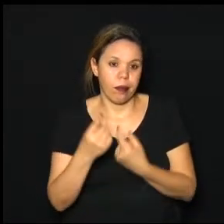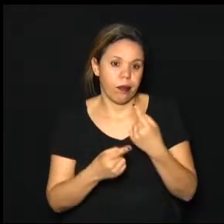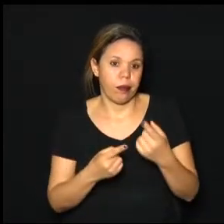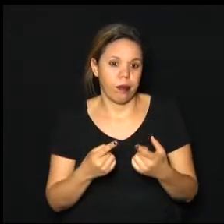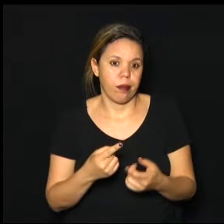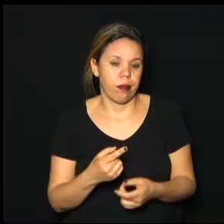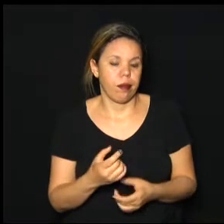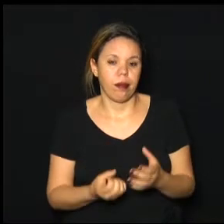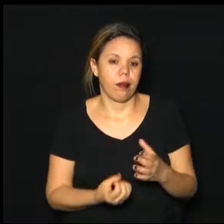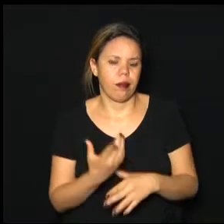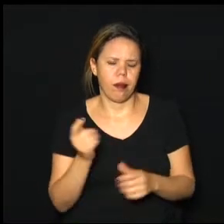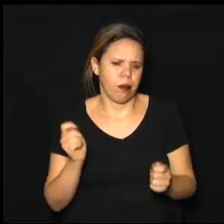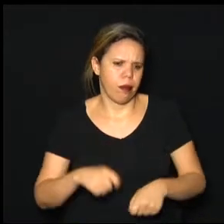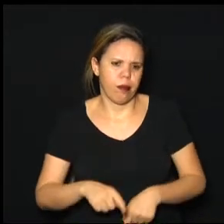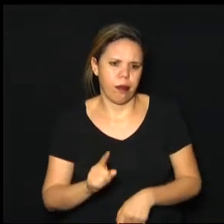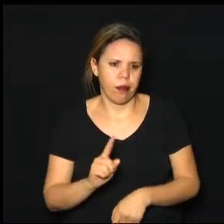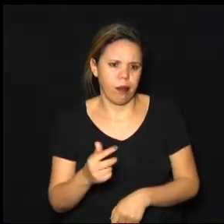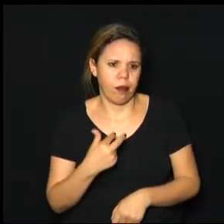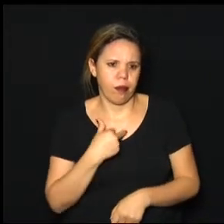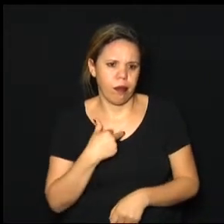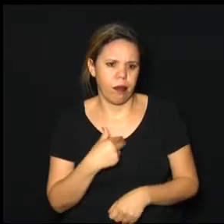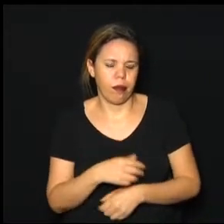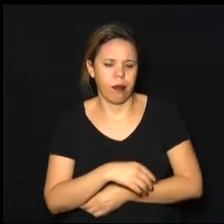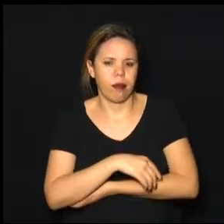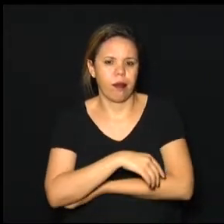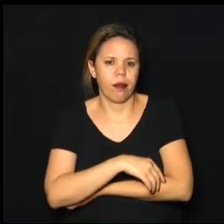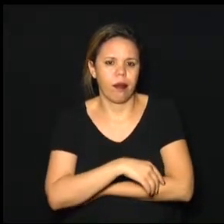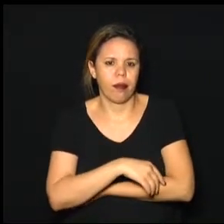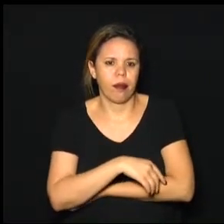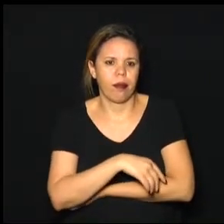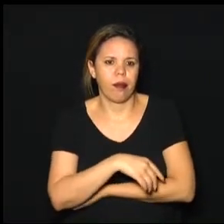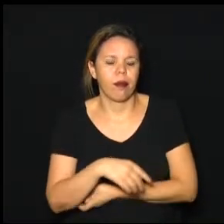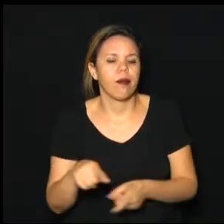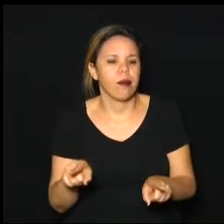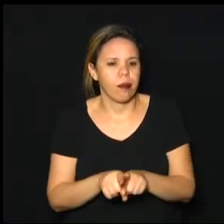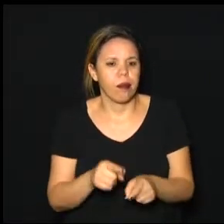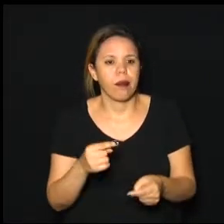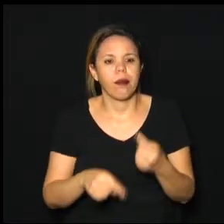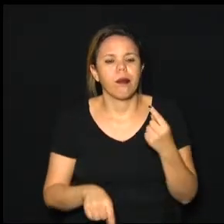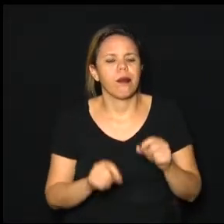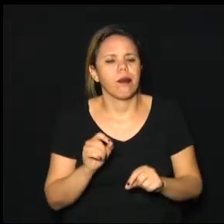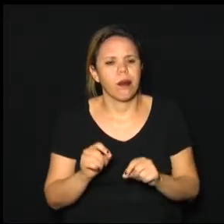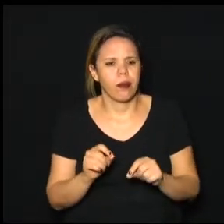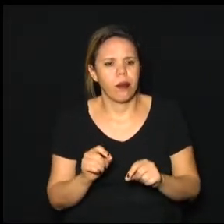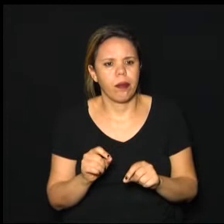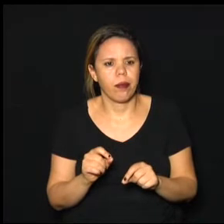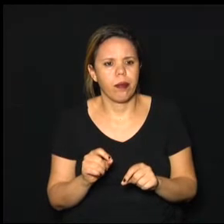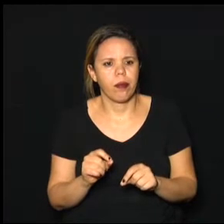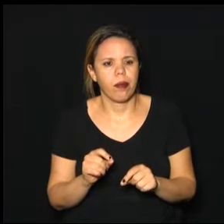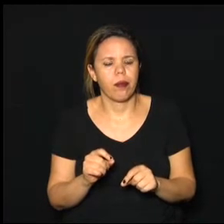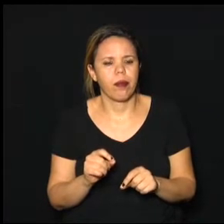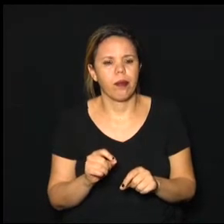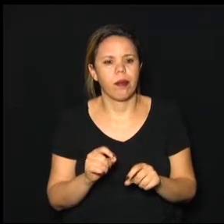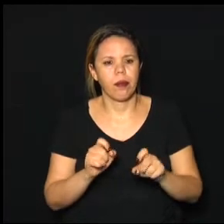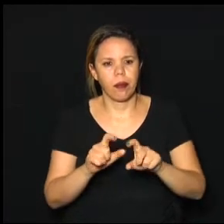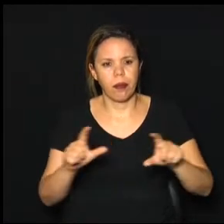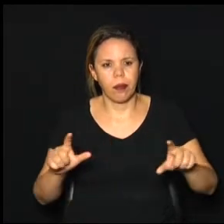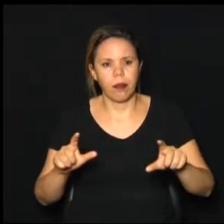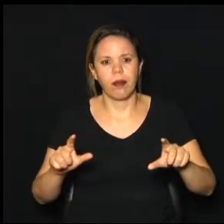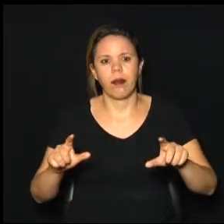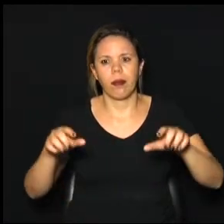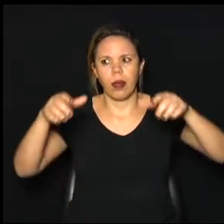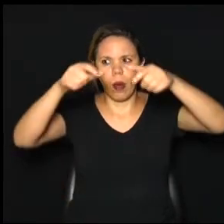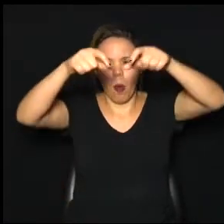não é porque acontece que pode, porque não pode. Também é proibido colocar cavaletes em vias